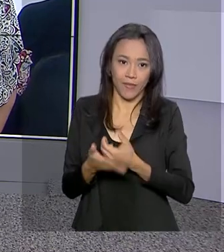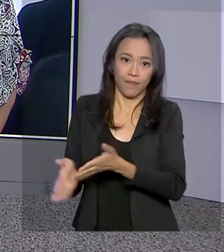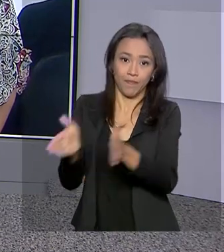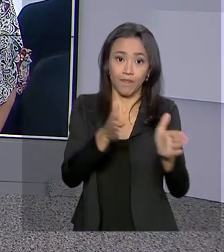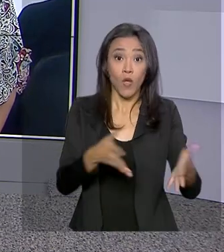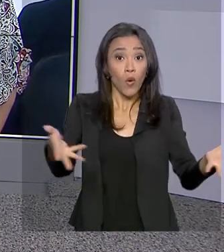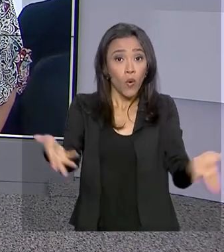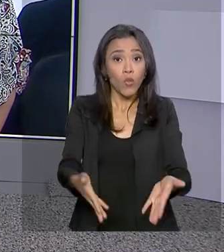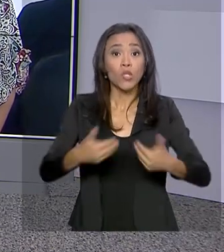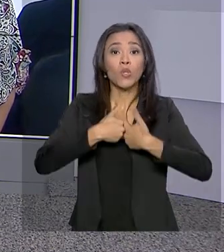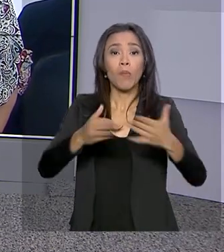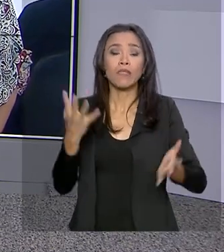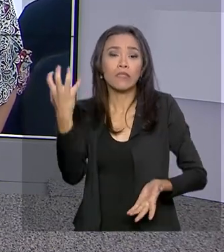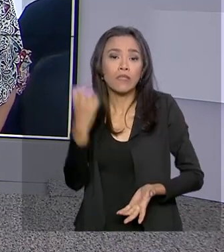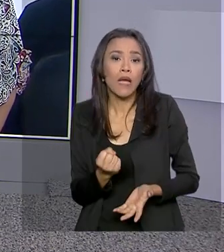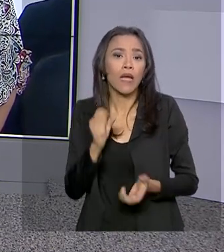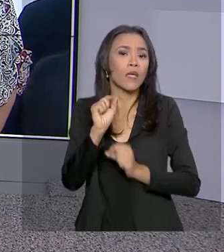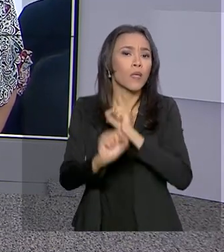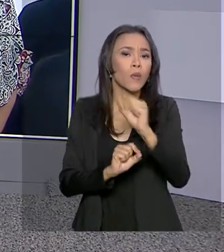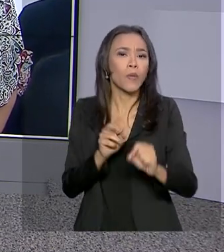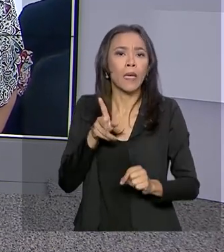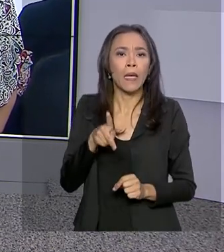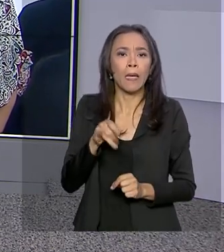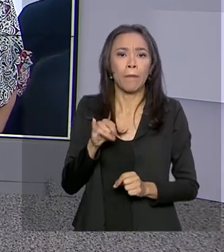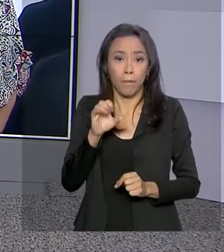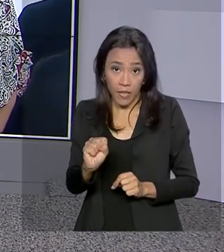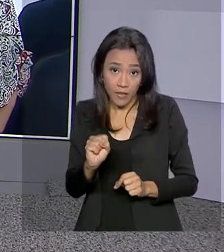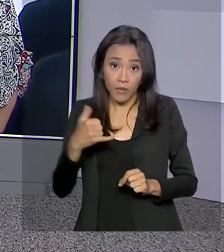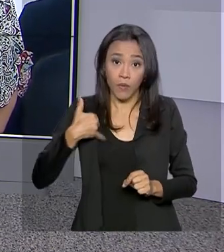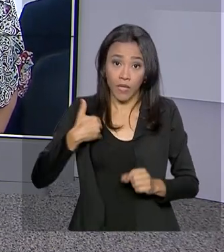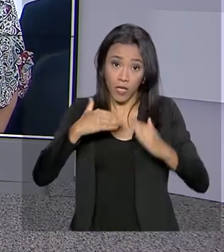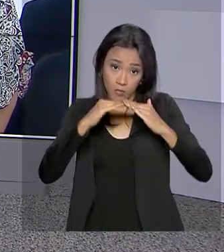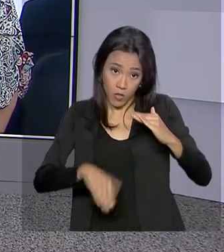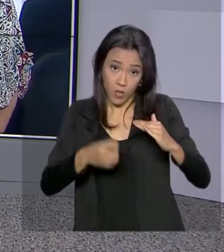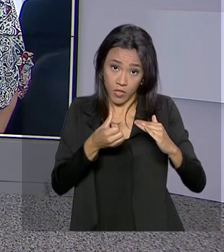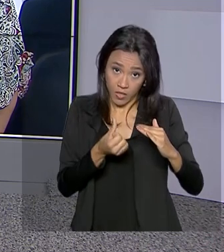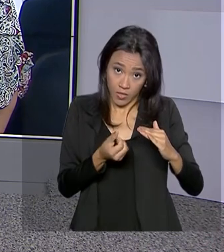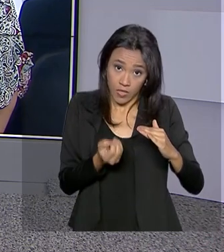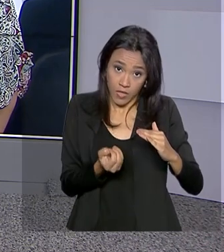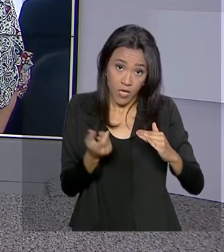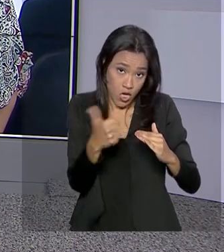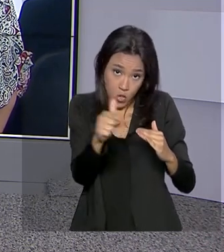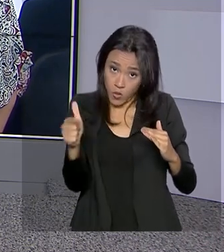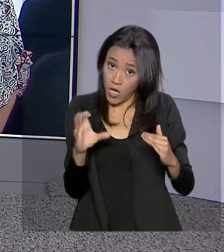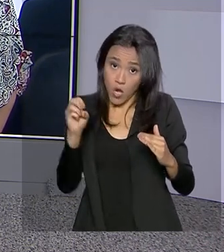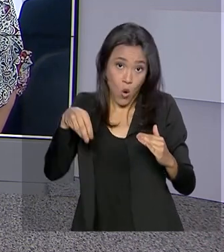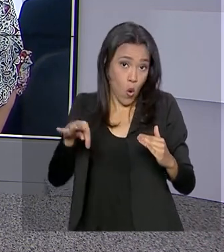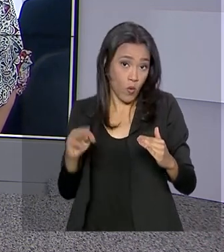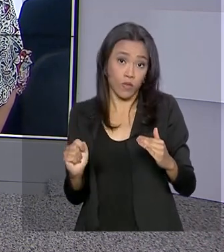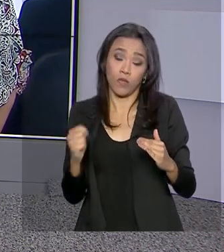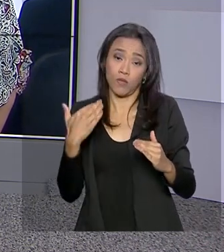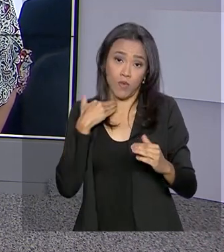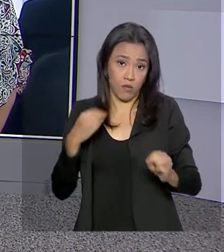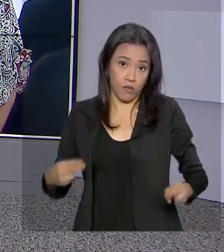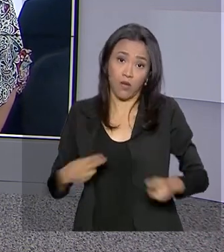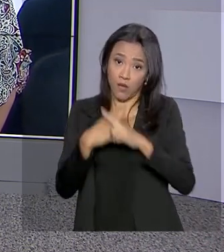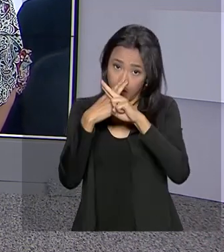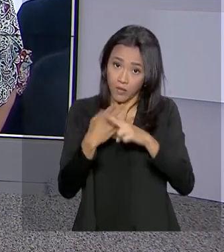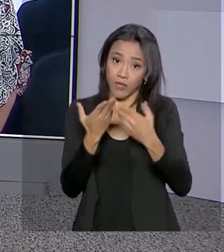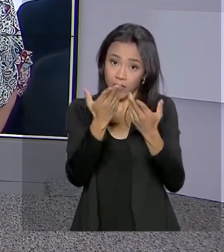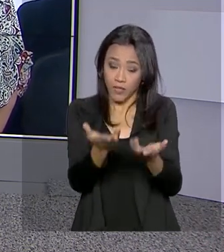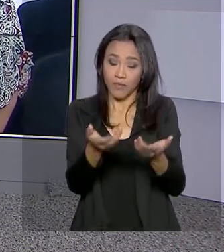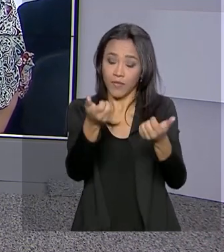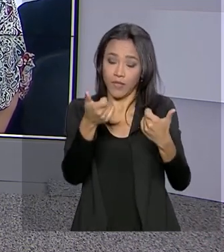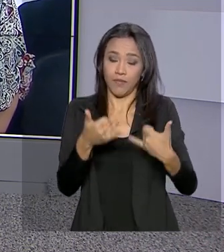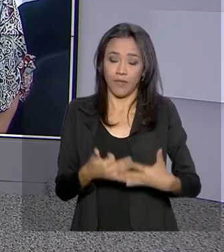E olha, começa hoje o saque das cotas do PIS para quem tem menos de 60 anos e não possui conta na Caixa. Priscila Terezo, direto do